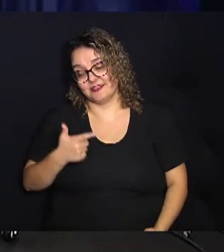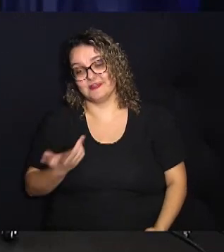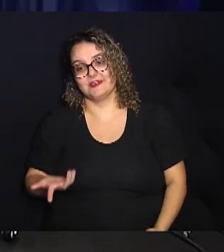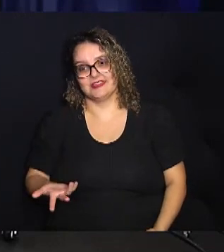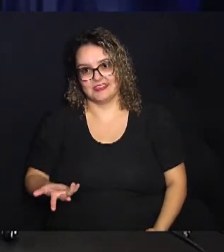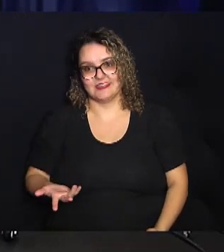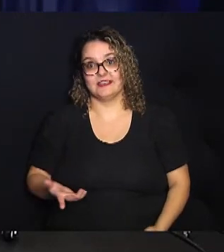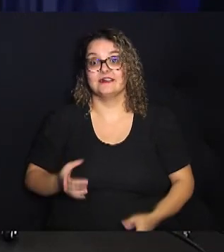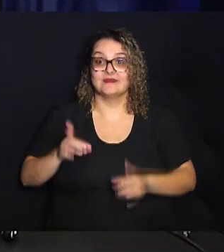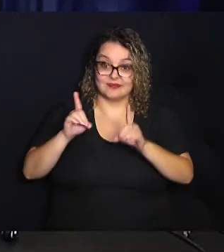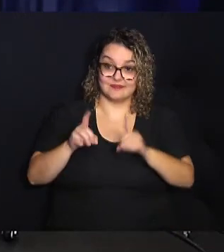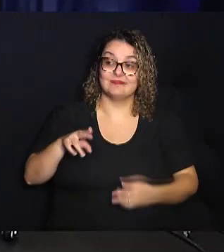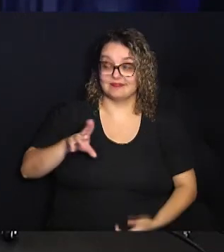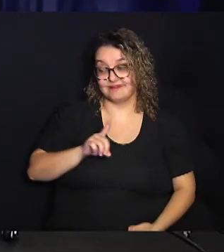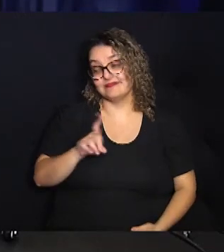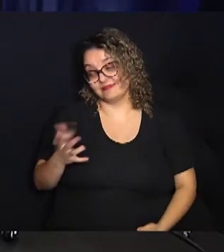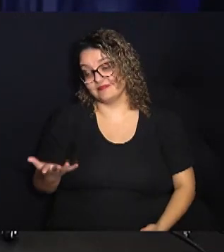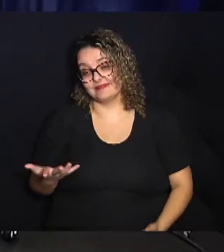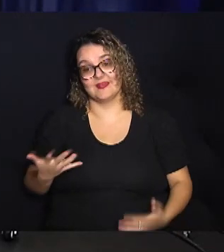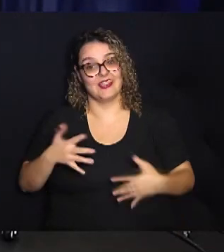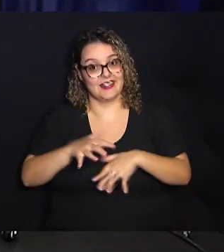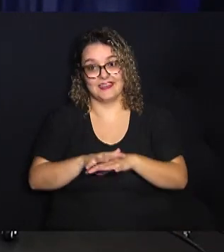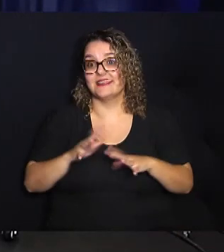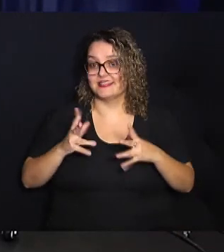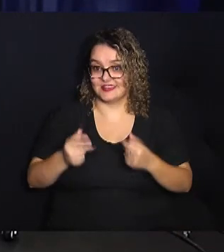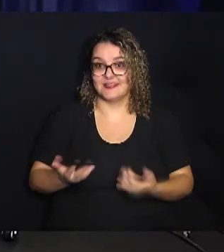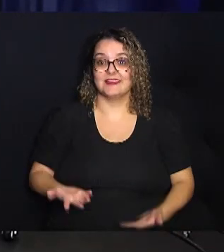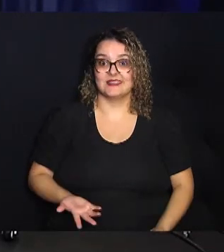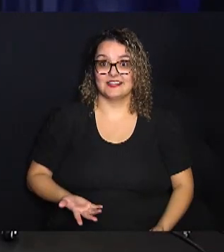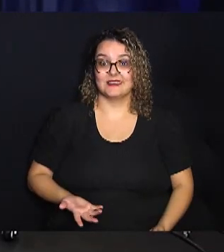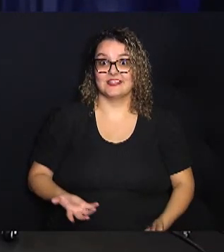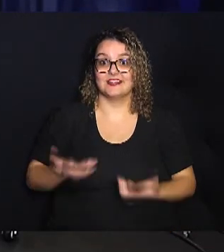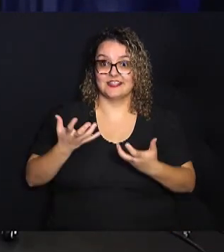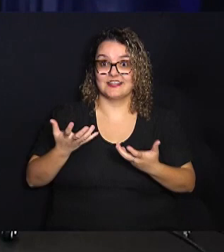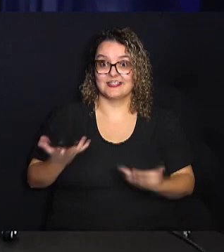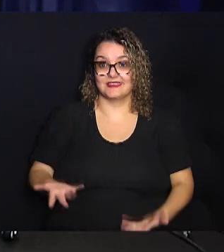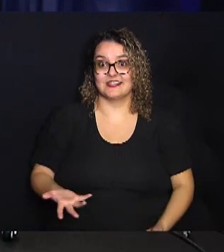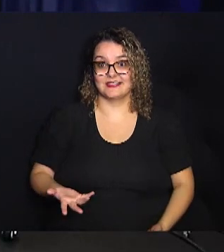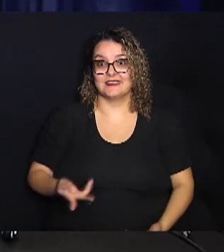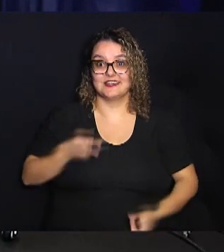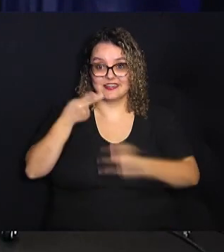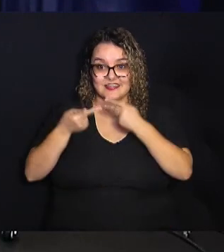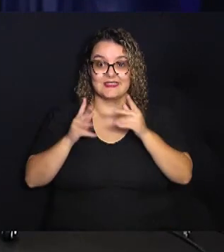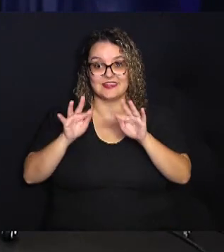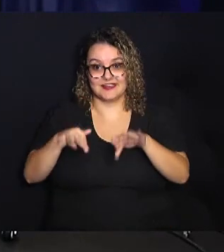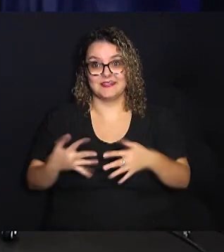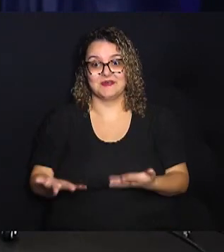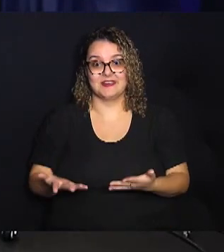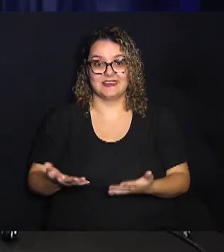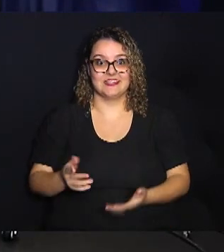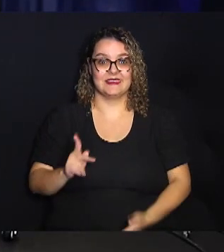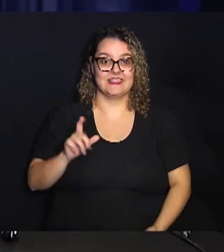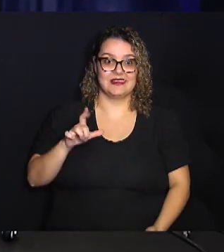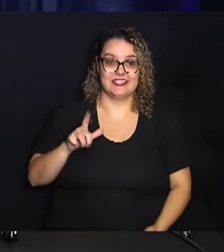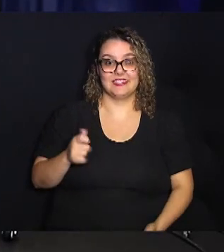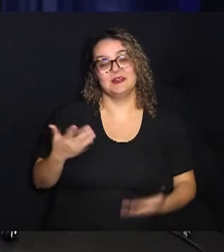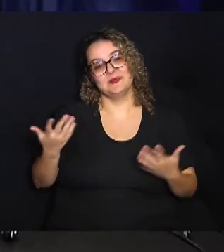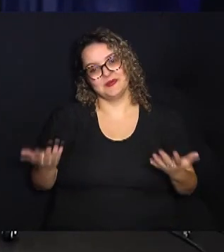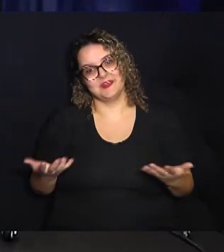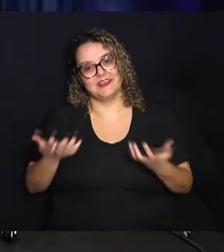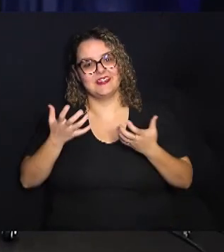da deficiência ou não, né? Inclusão para todo mundo, né? Eu queria que você fizesse, então, as considerações finais, Keila. Bom, eu